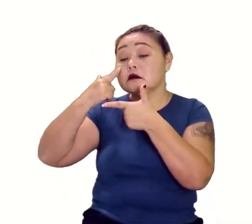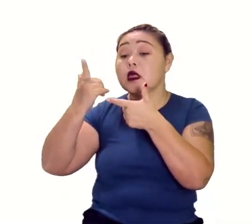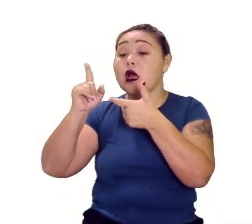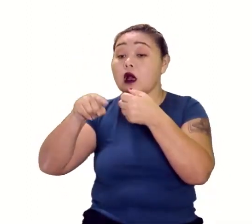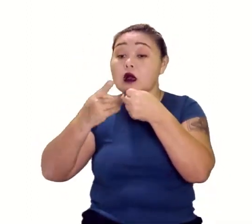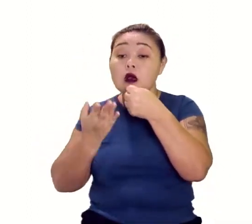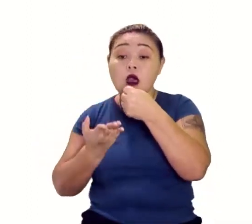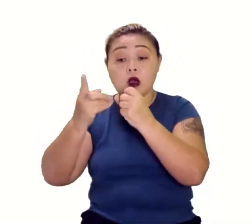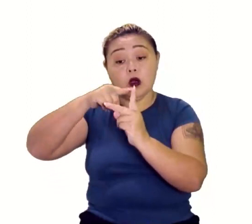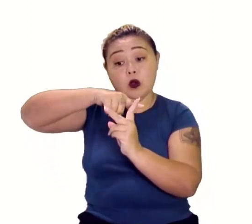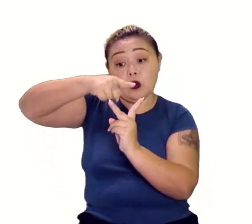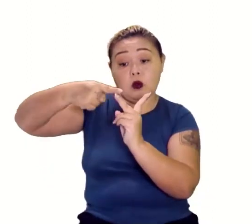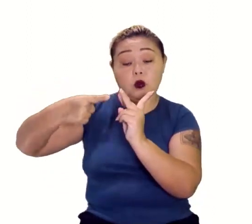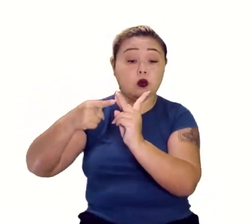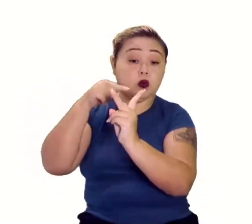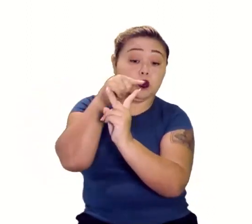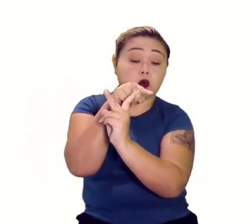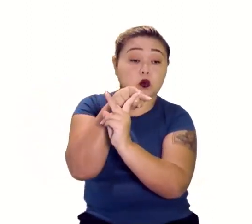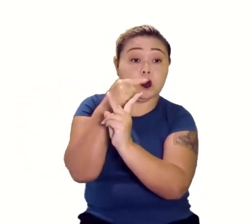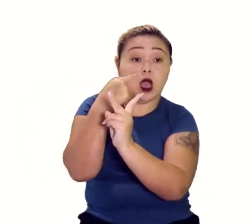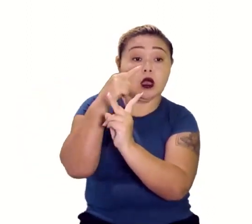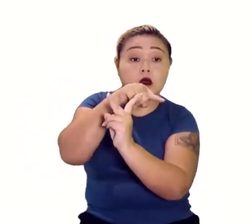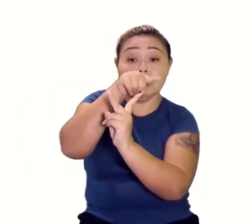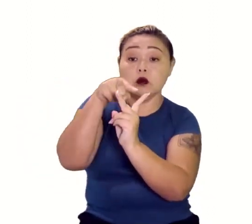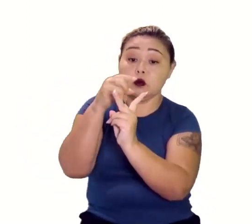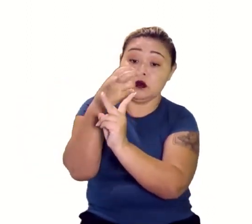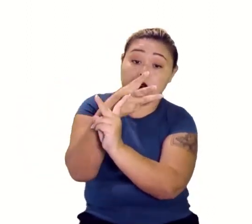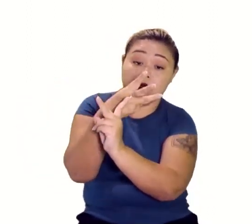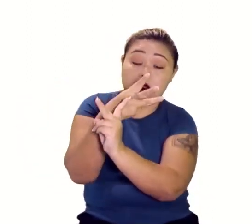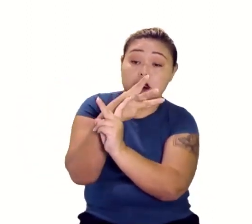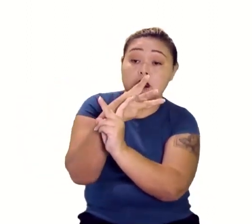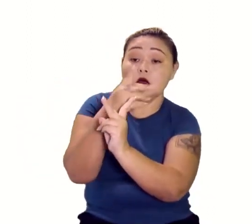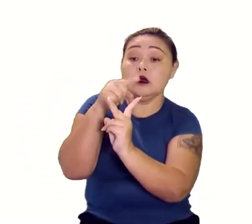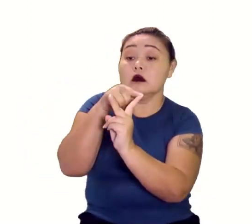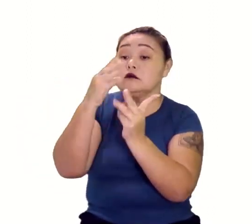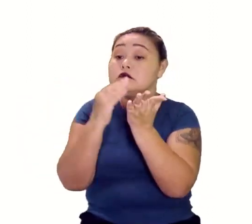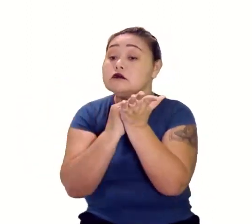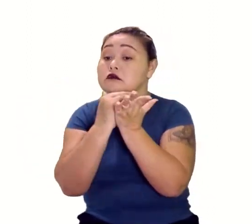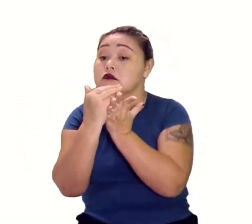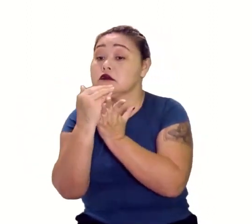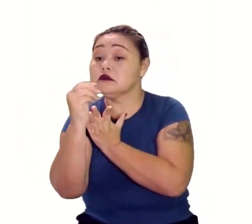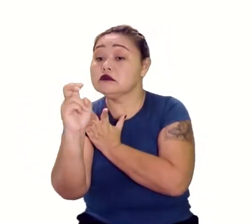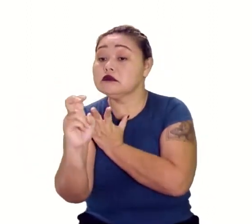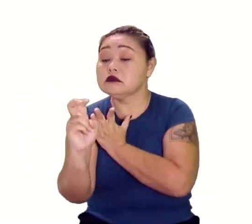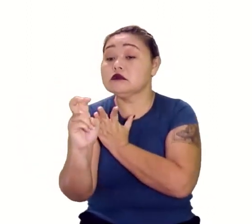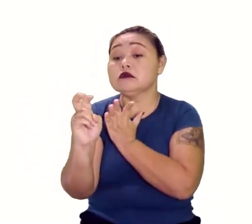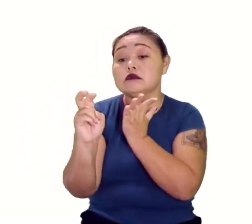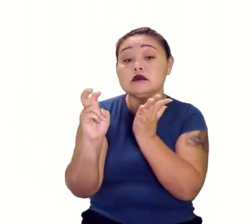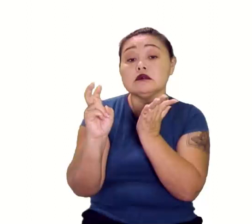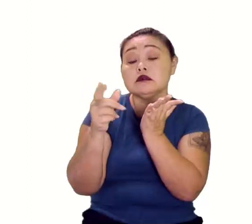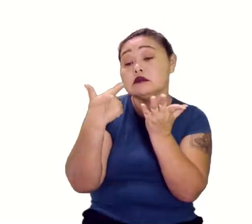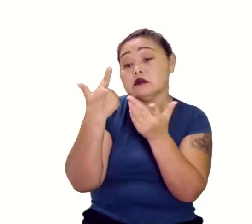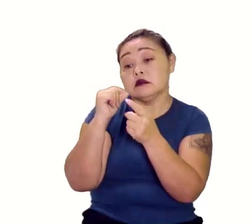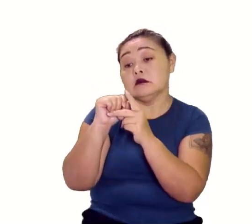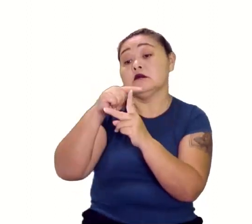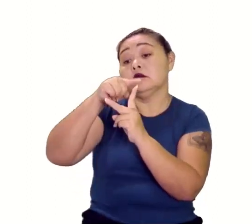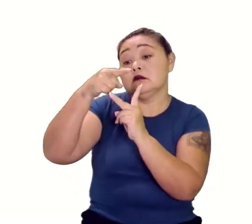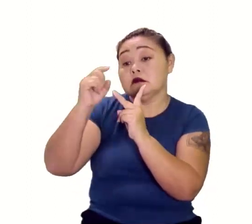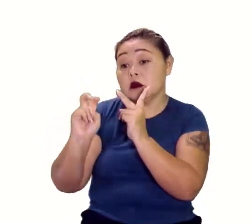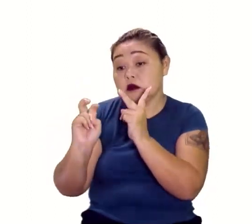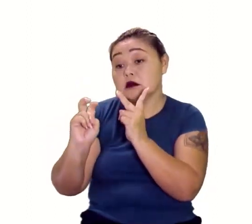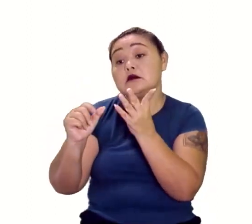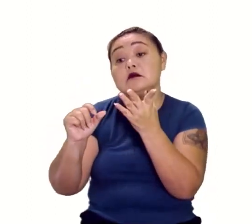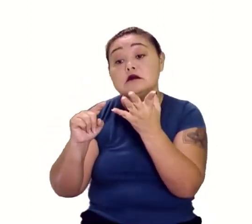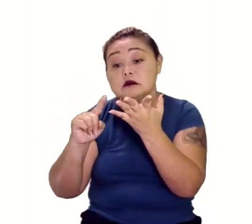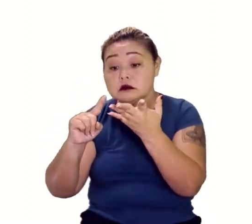índice do radical. Eu tenho o índice 3, comecei a dividir por 5. Consequentemente, eu vou dividir por 5 no